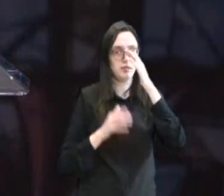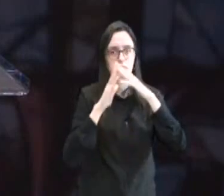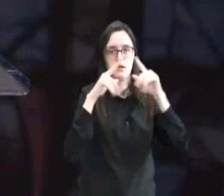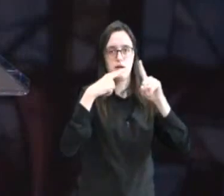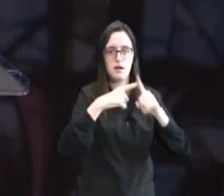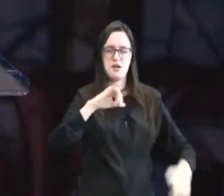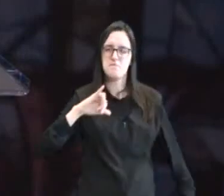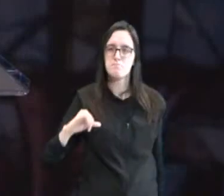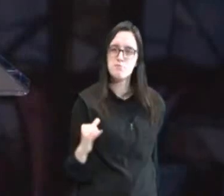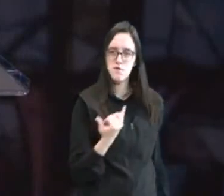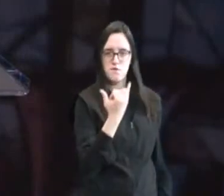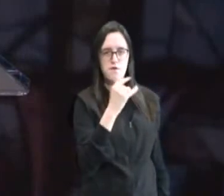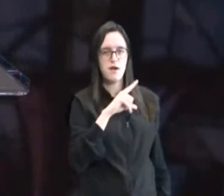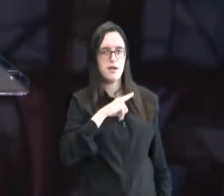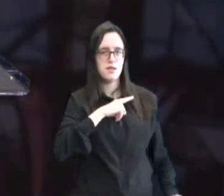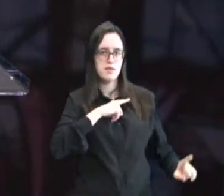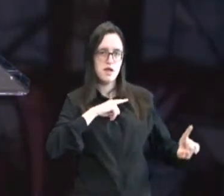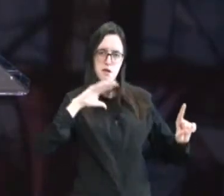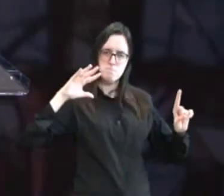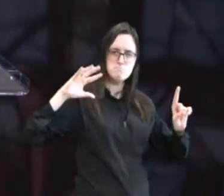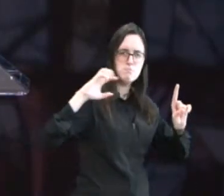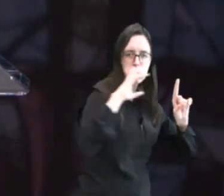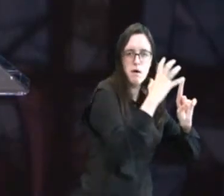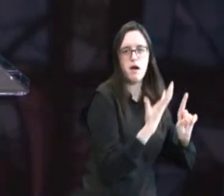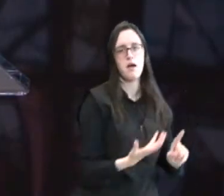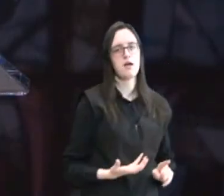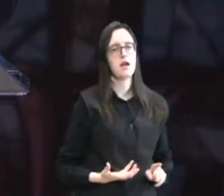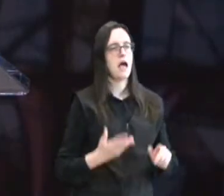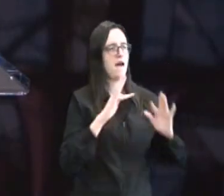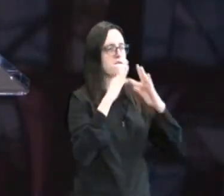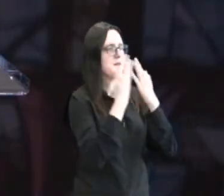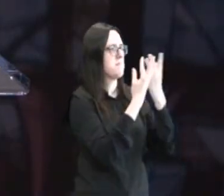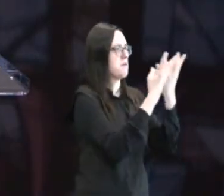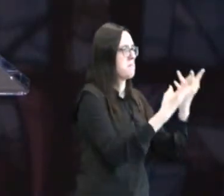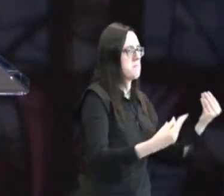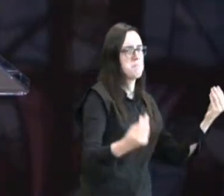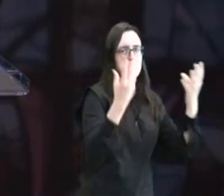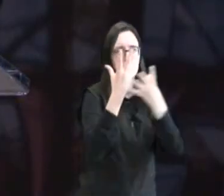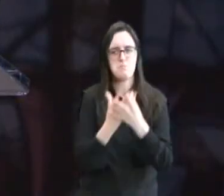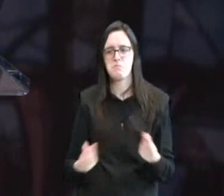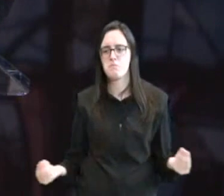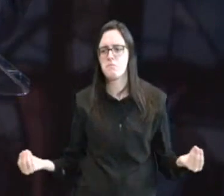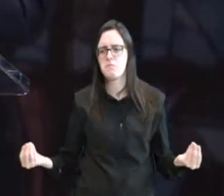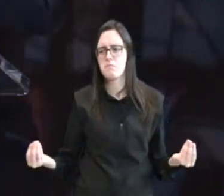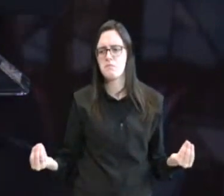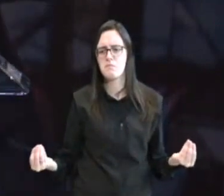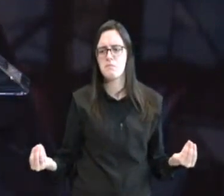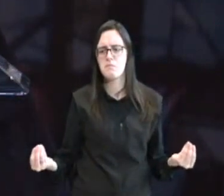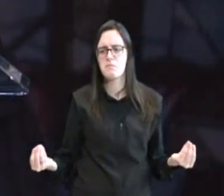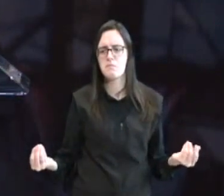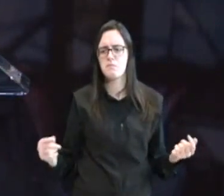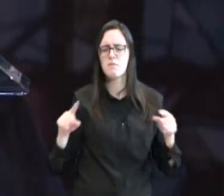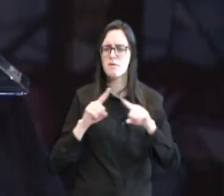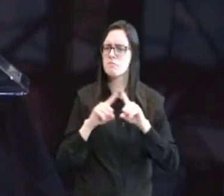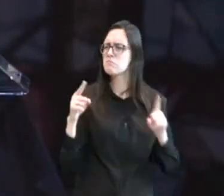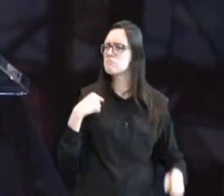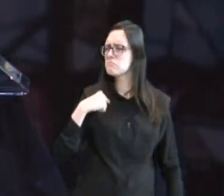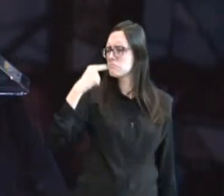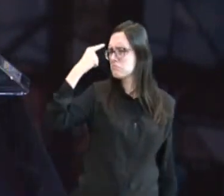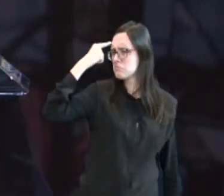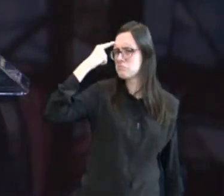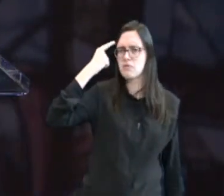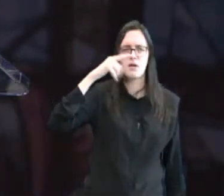assédio moral, de desmantelar famílias, mas tudo que envolvia nesta área